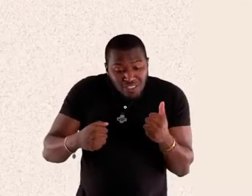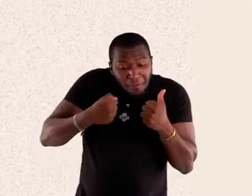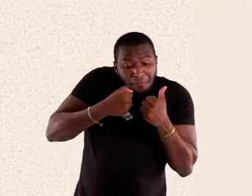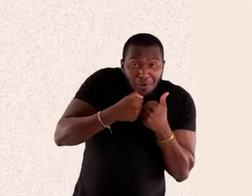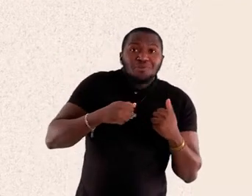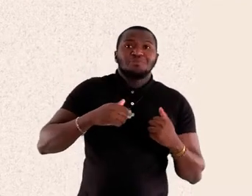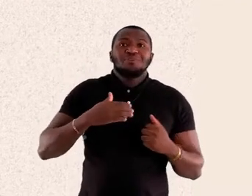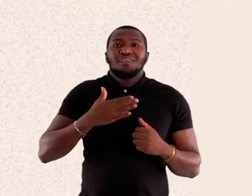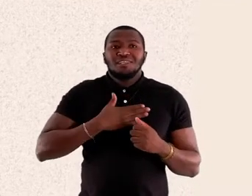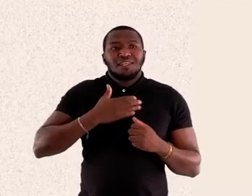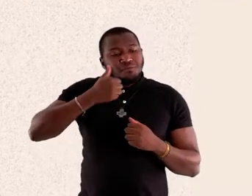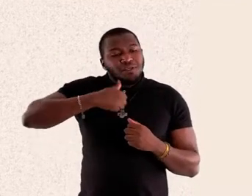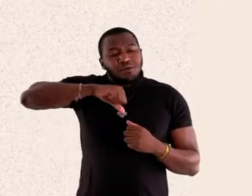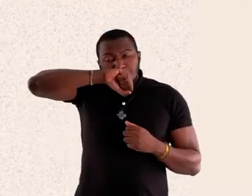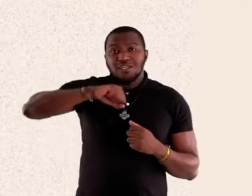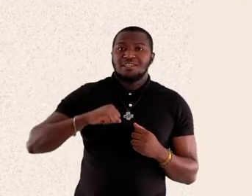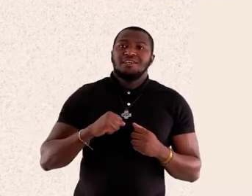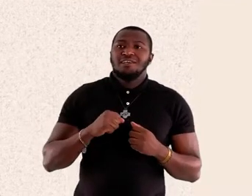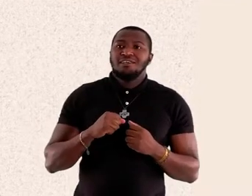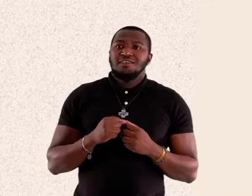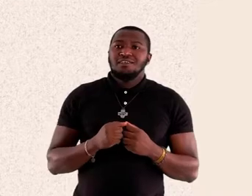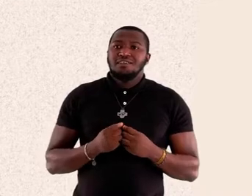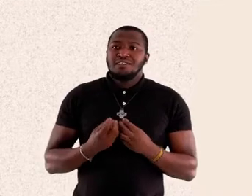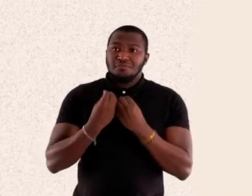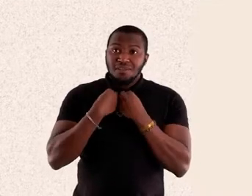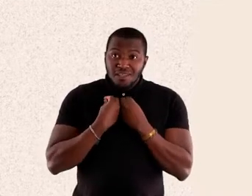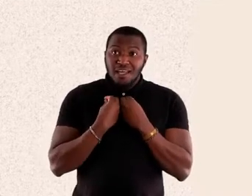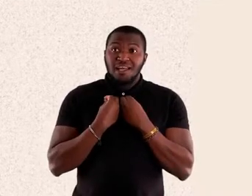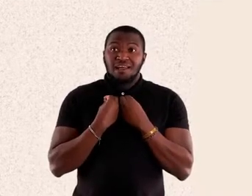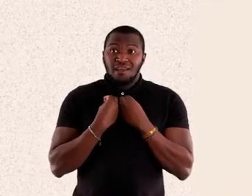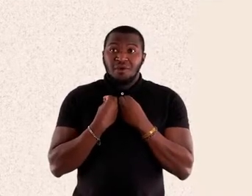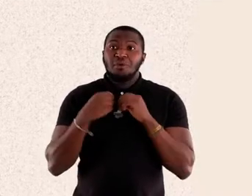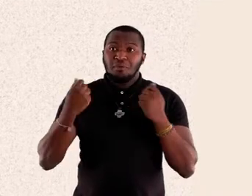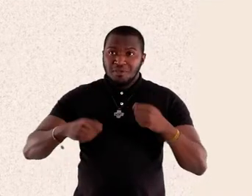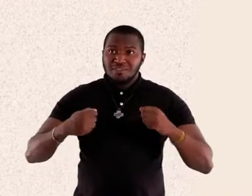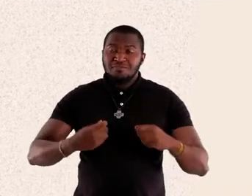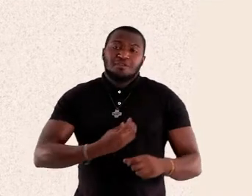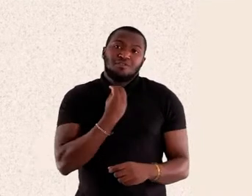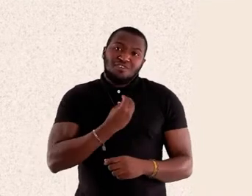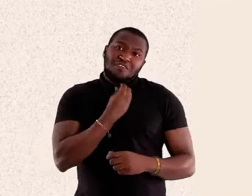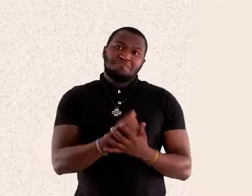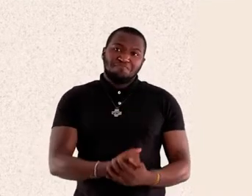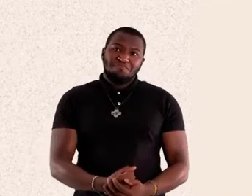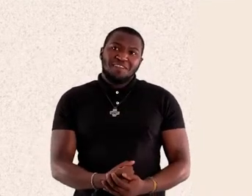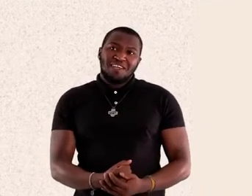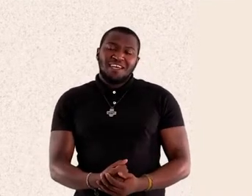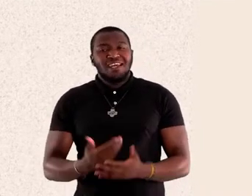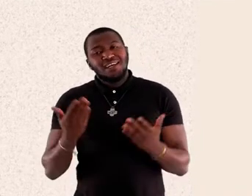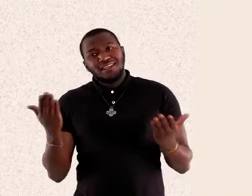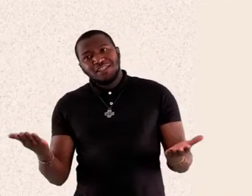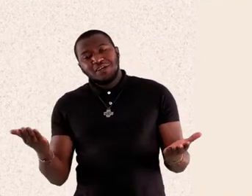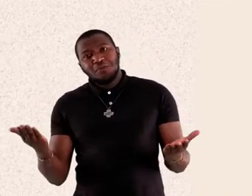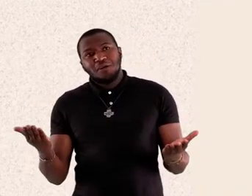perto daquela que me nutre então é essa essa tese né